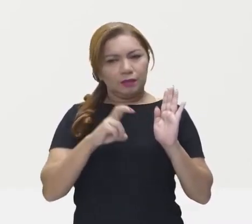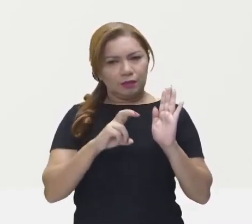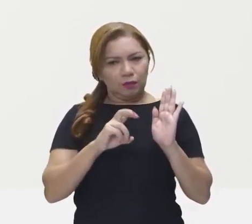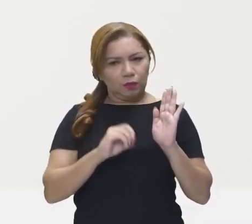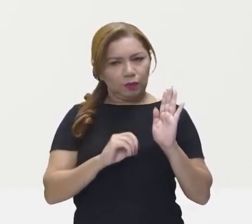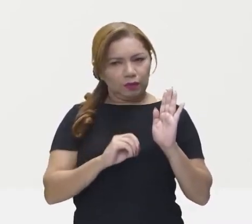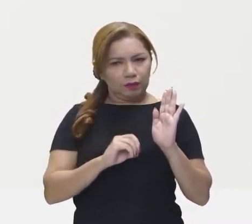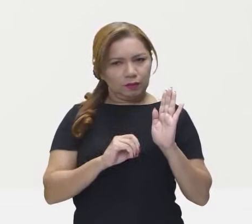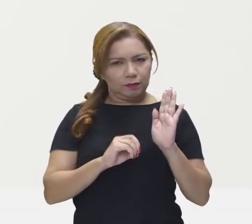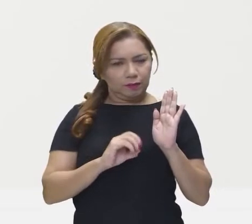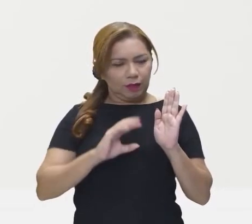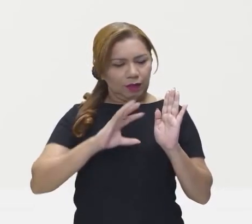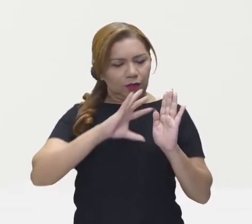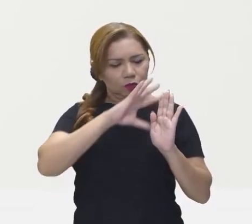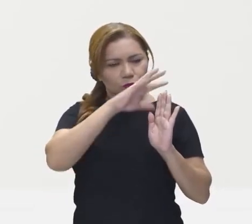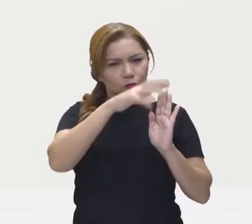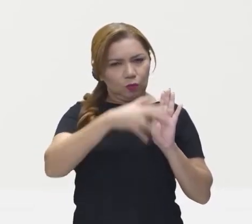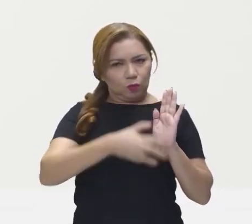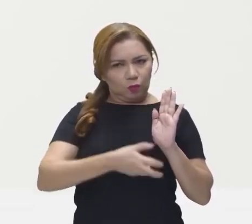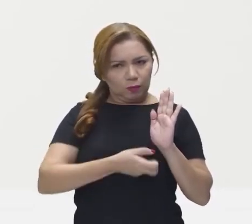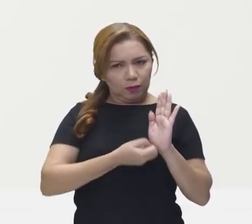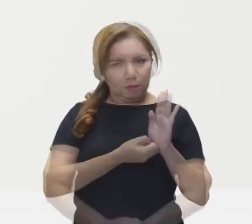50. Então, eu somo.